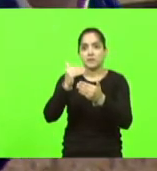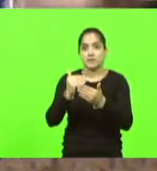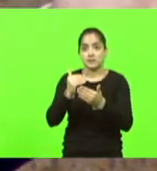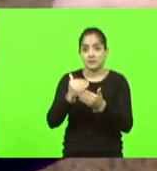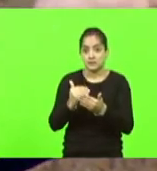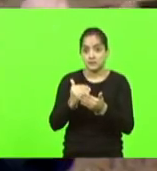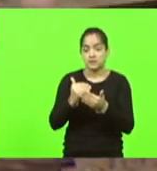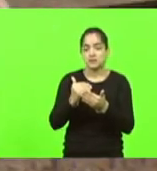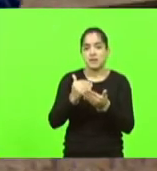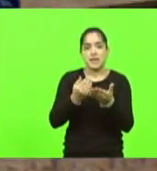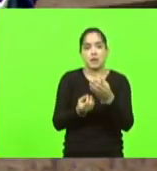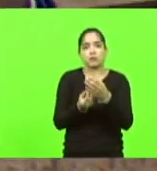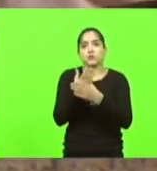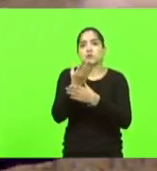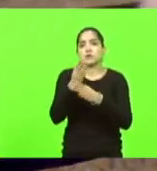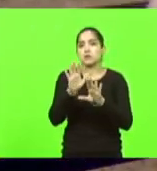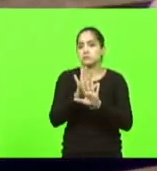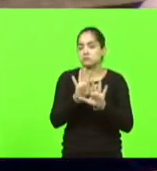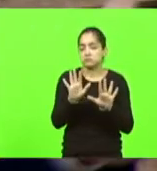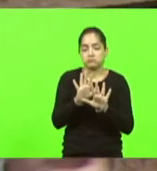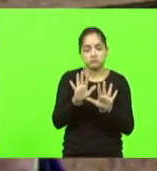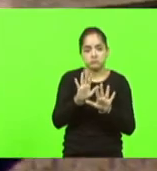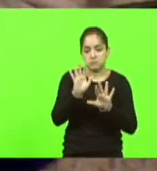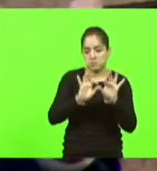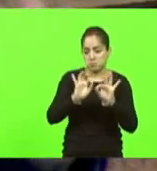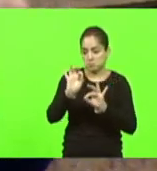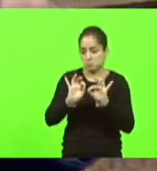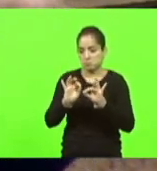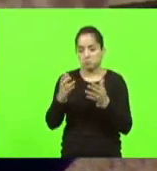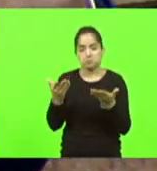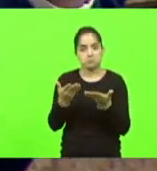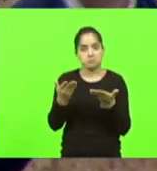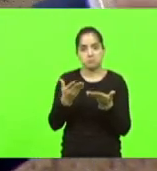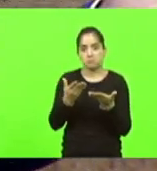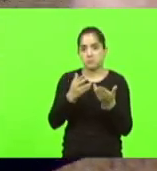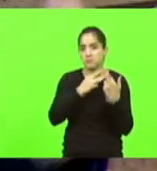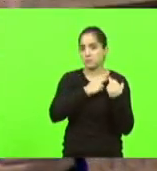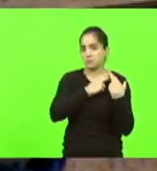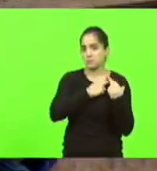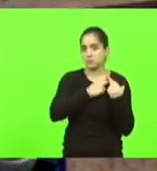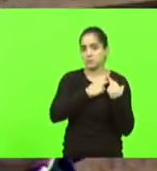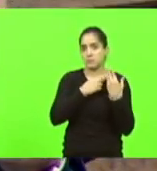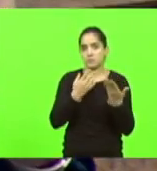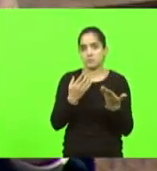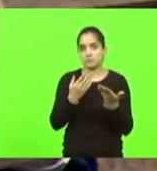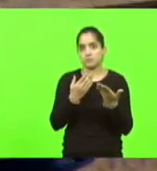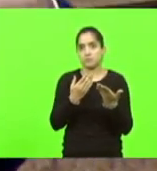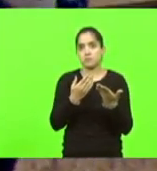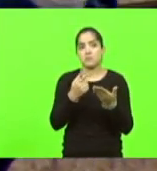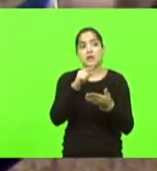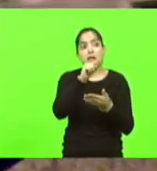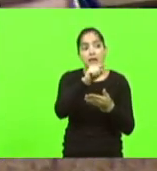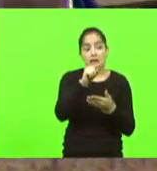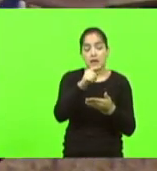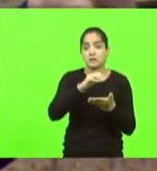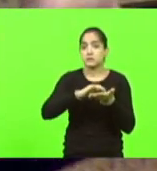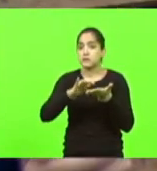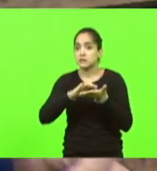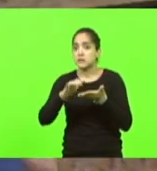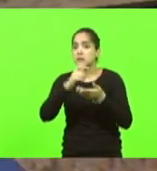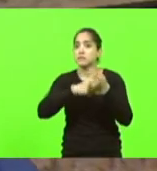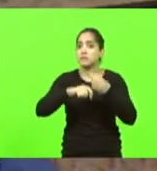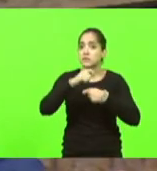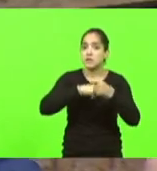não fui eu que queria isso não fui eu que fiz números e muito menos sou eu responsável pelos estudos isso é Secretaria da Fazenda e pé